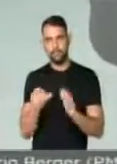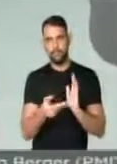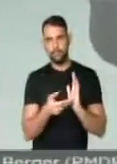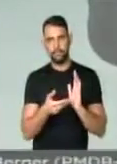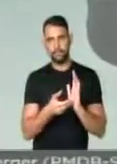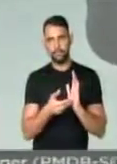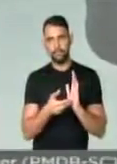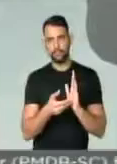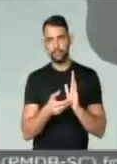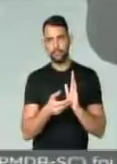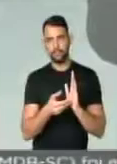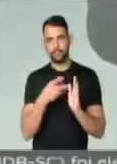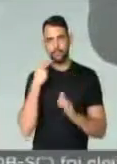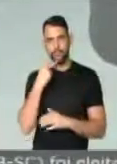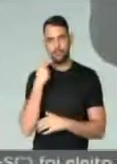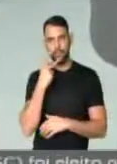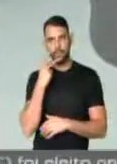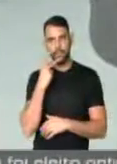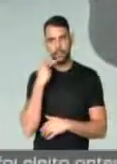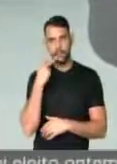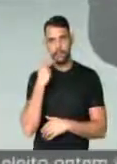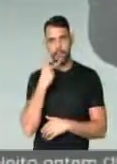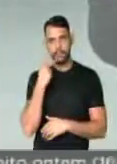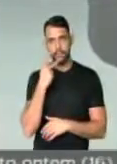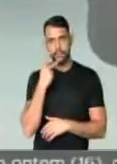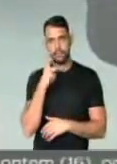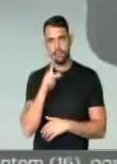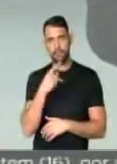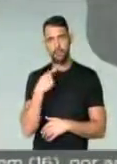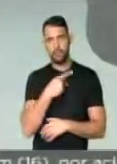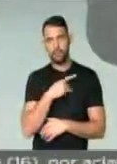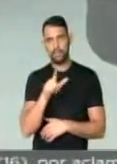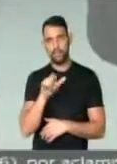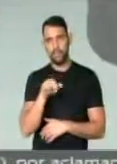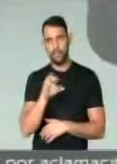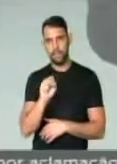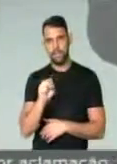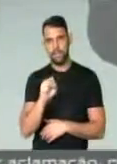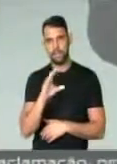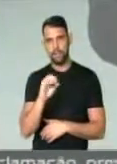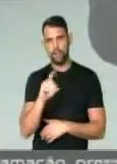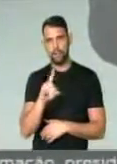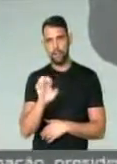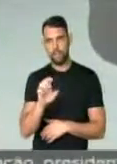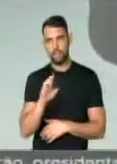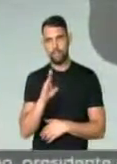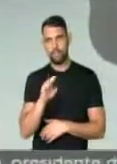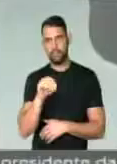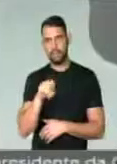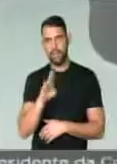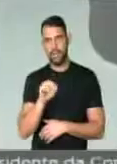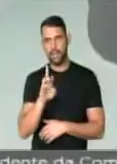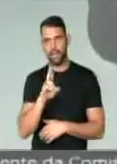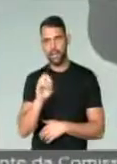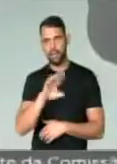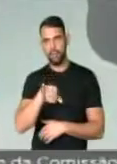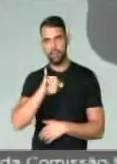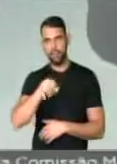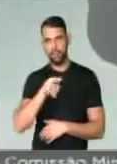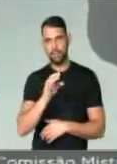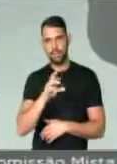dos Deputados, os vereadores Pastor Lins, Gode, Baqueiro,